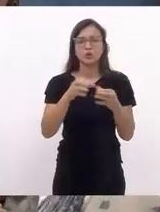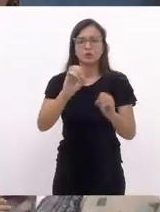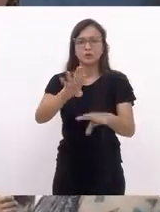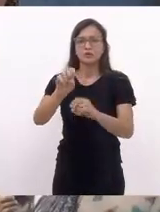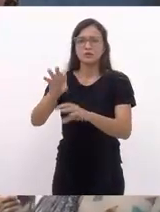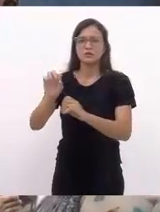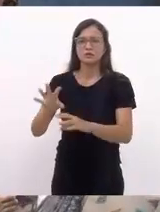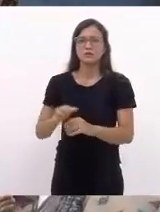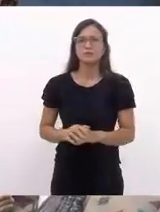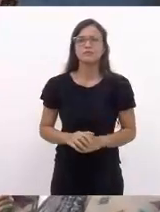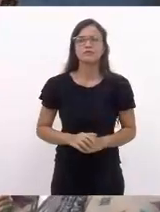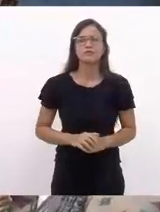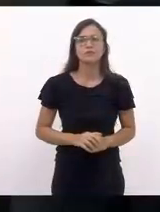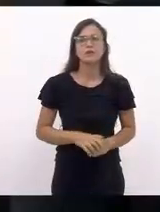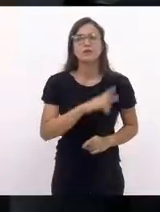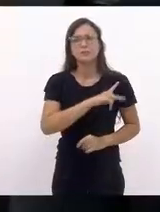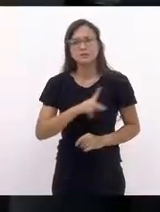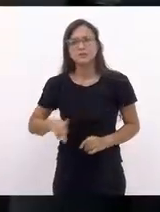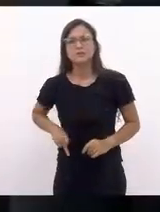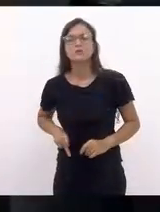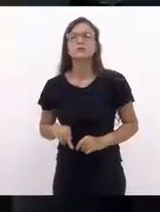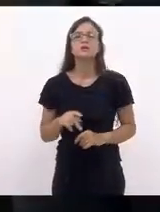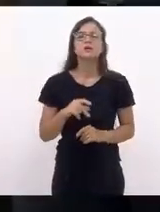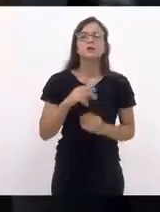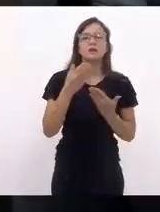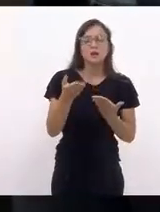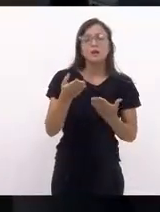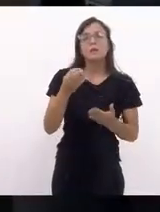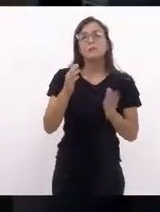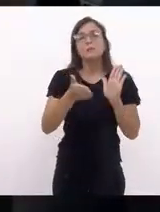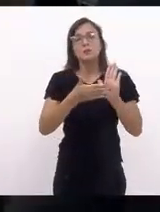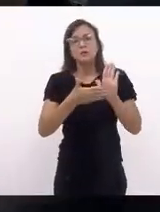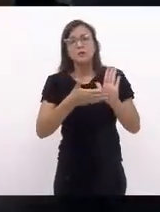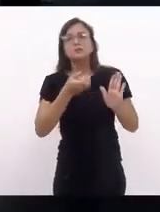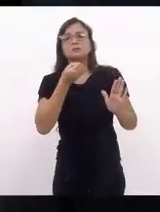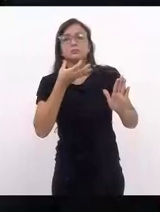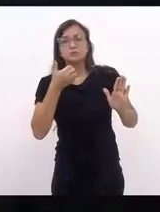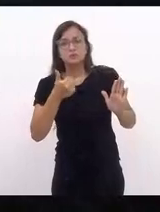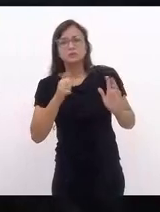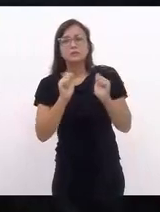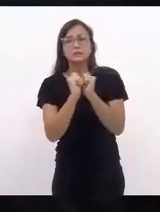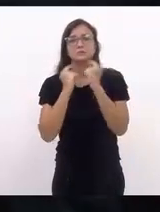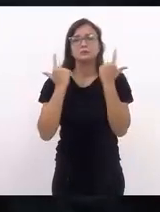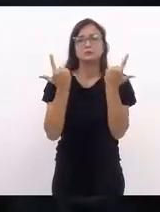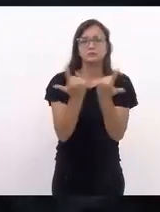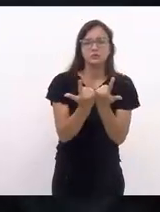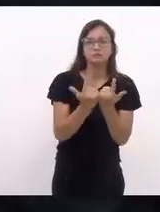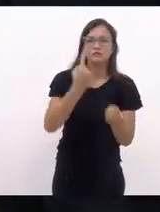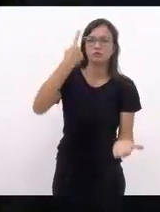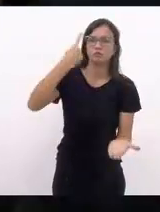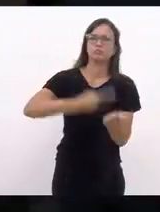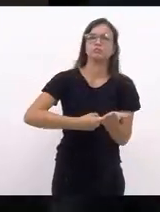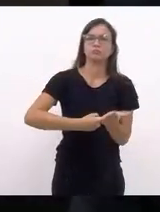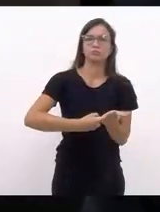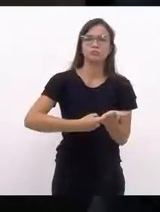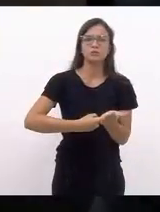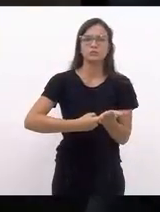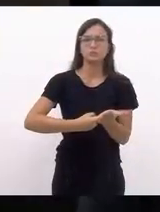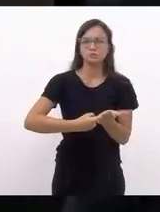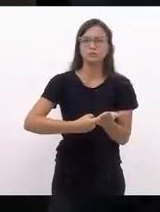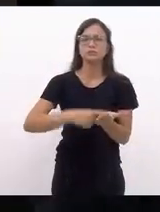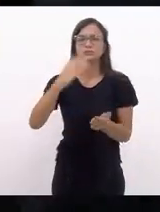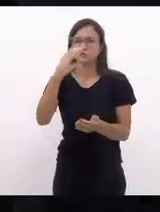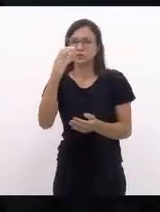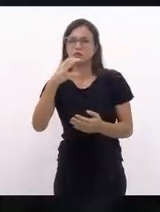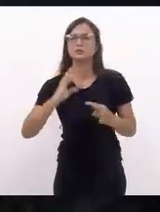o seu presidente a proposta é meritória mais uma vez Assembleia Legislativa mas seu compromisso é com a